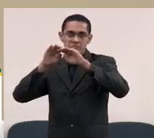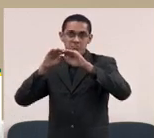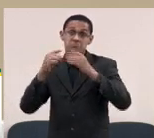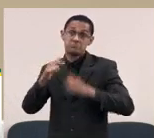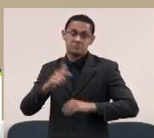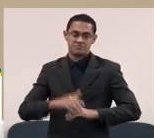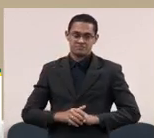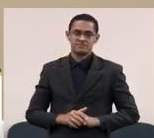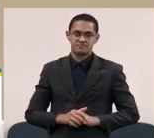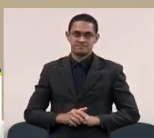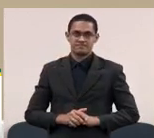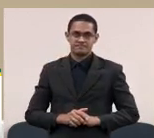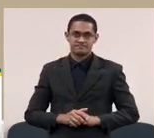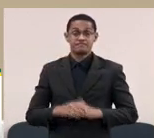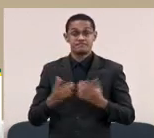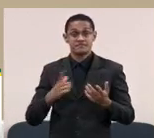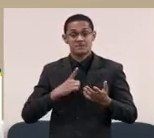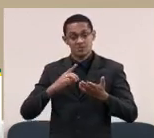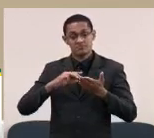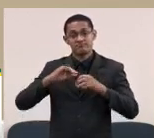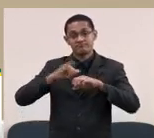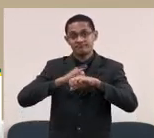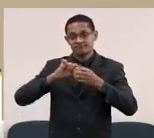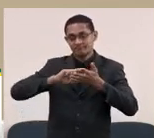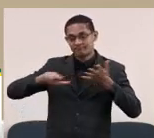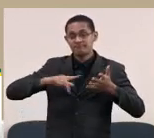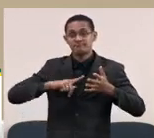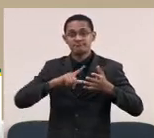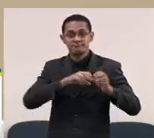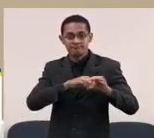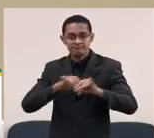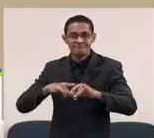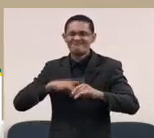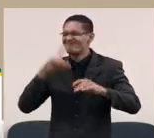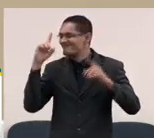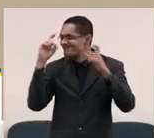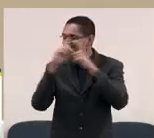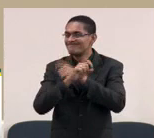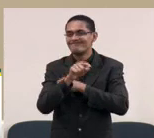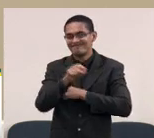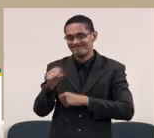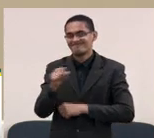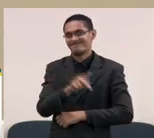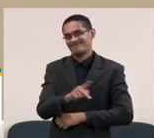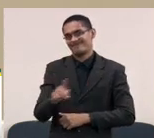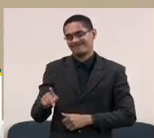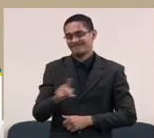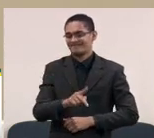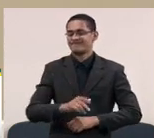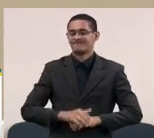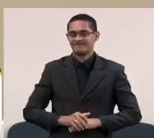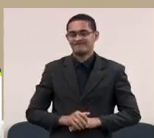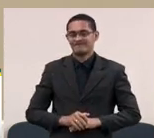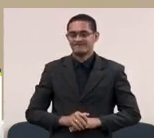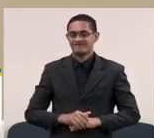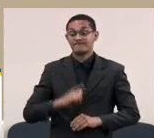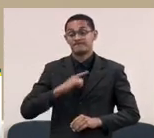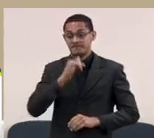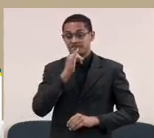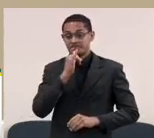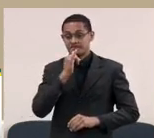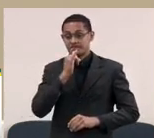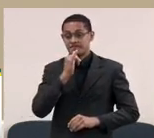pedagógicas hoje, com toda certeza, elas representam um desafio iminente para os professores. Práticas essas